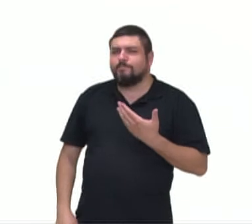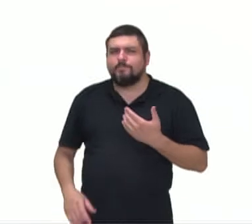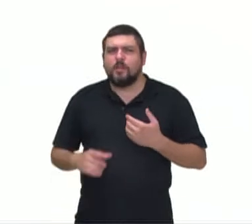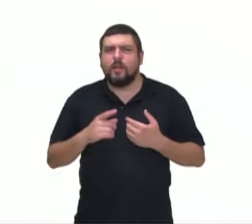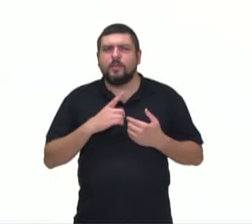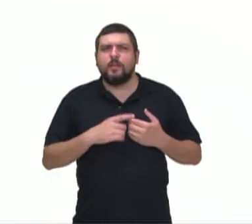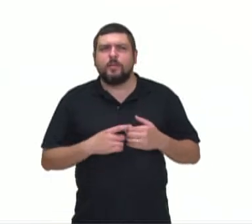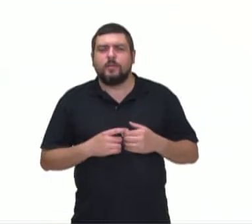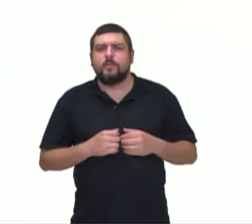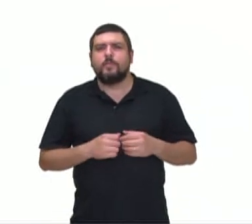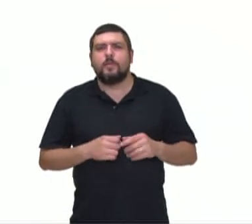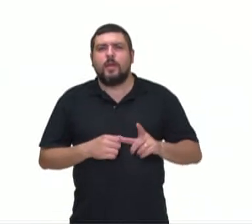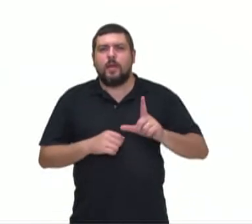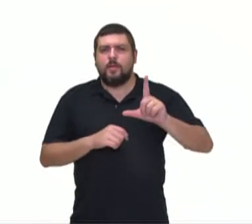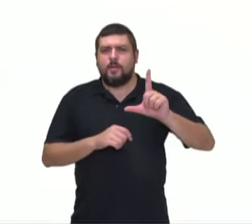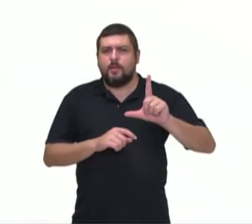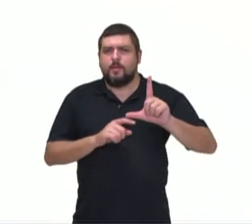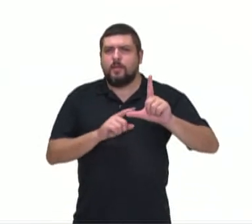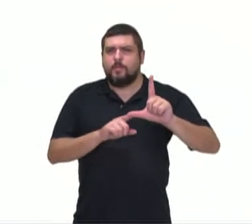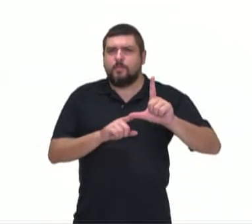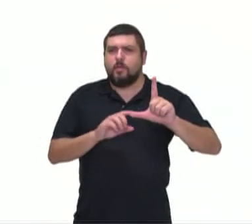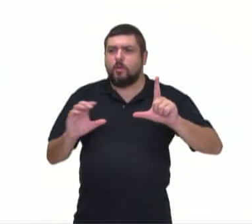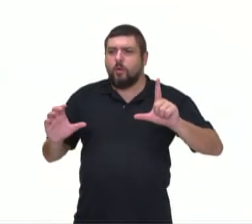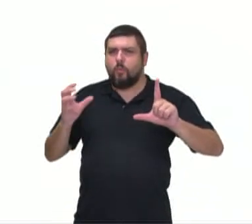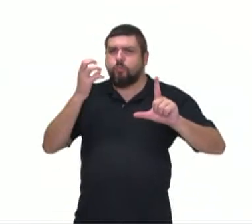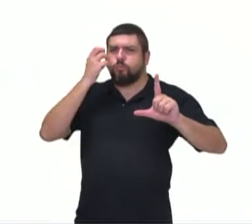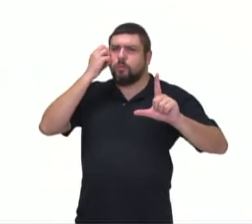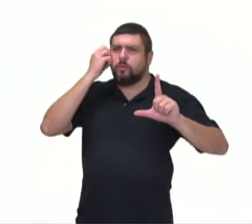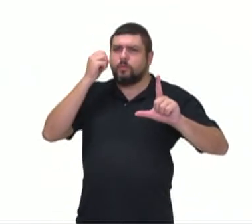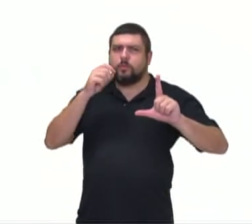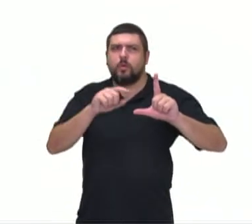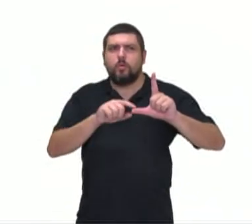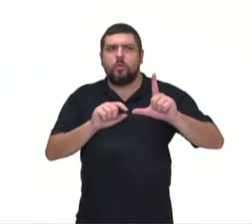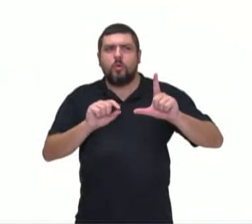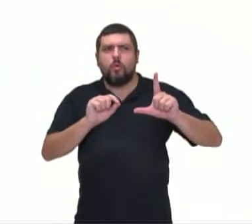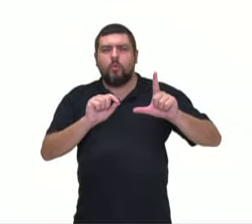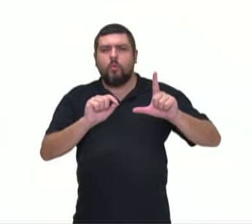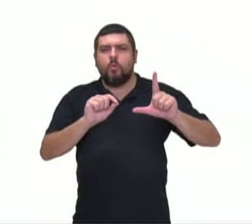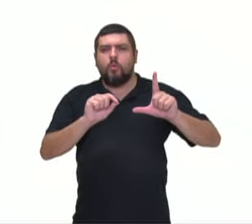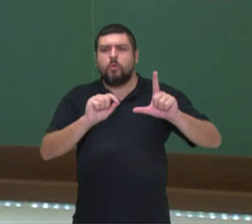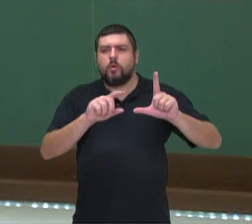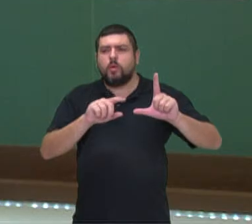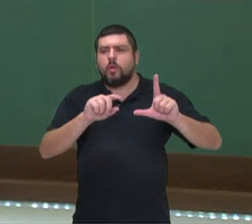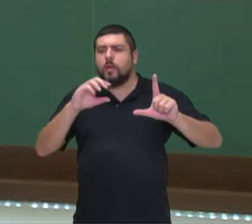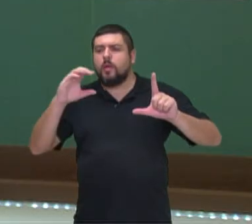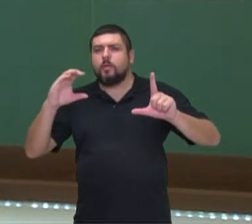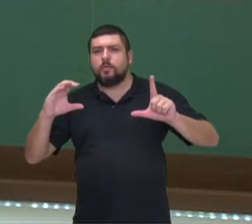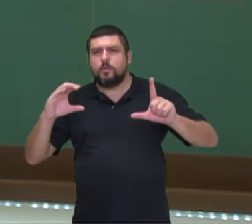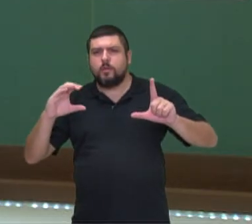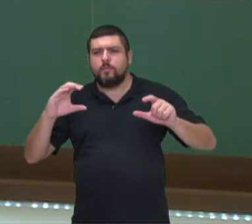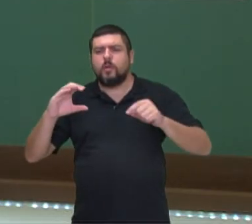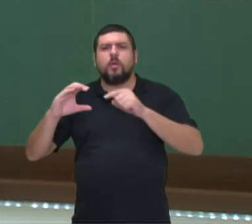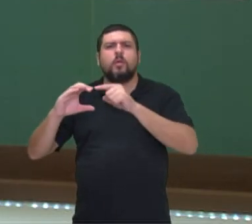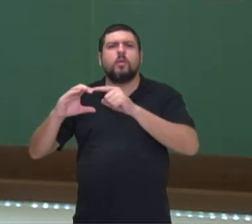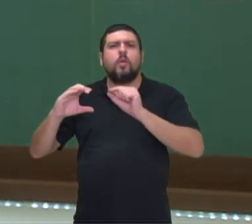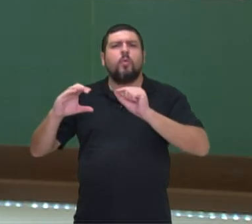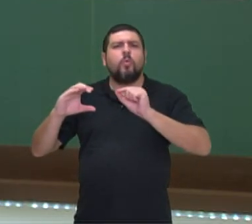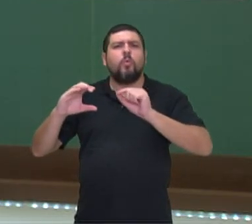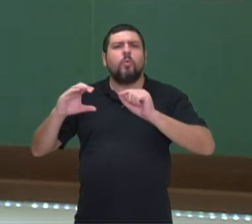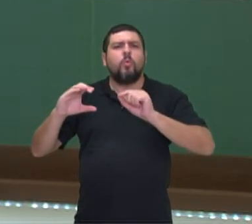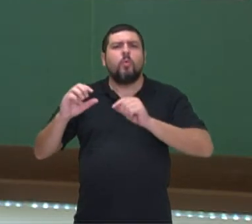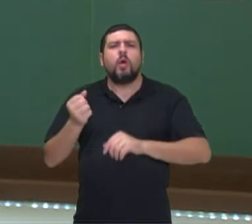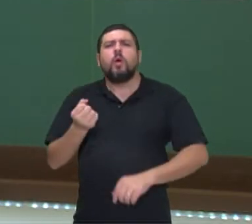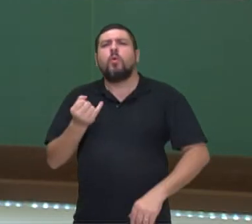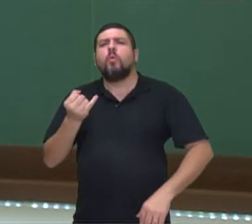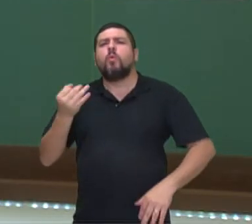aqui. L, né, que é o lucro, em relação a C, né? O que é o C? A quantidade de camiseta, gente.